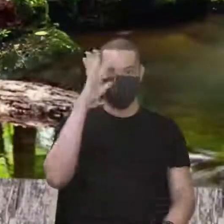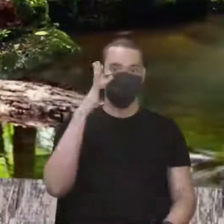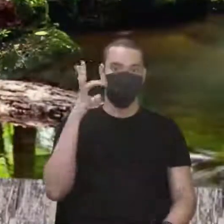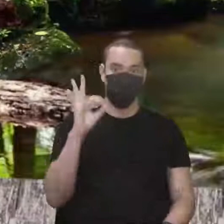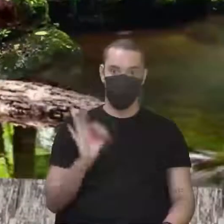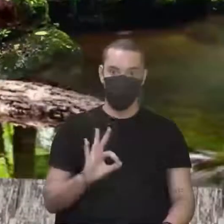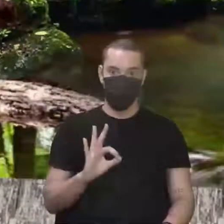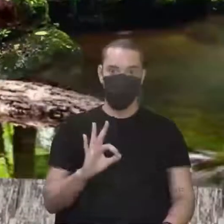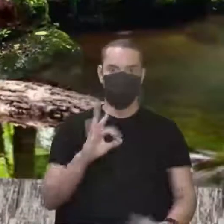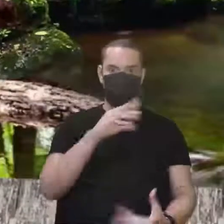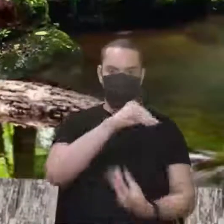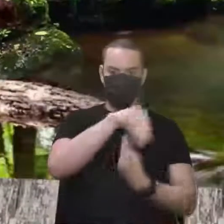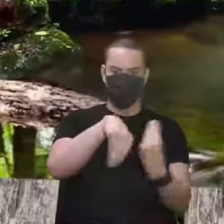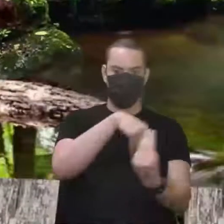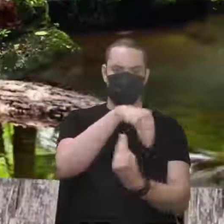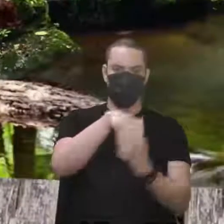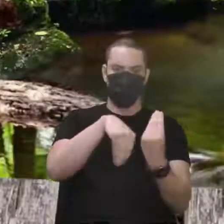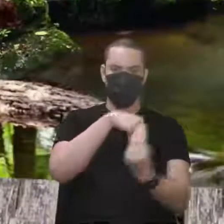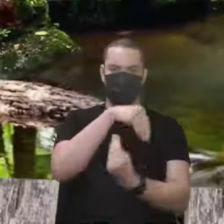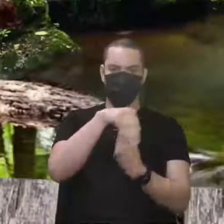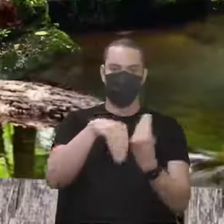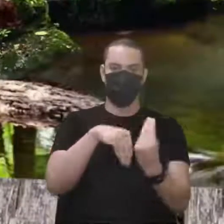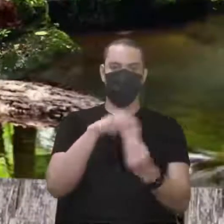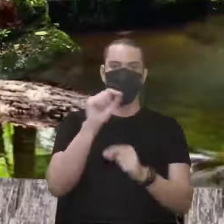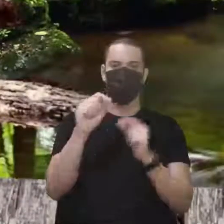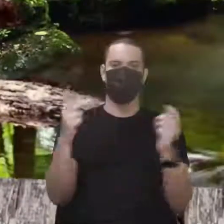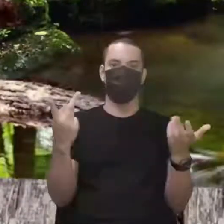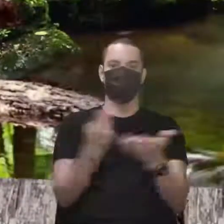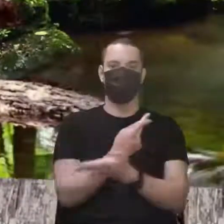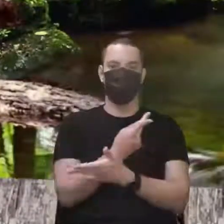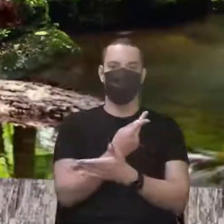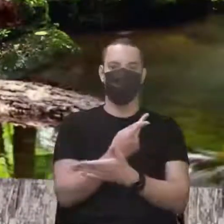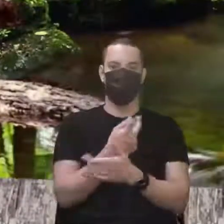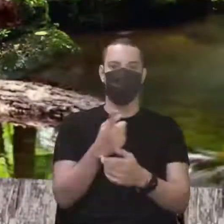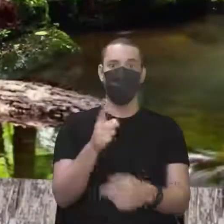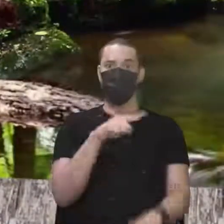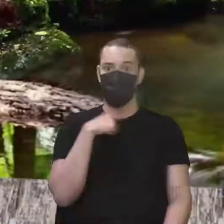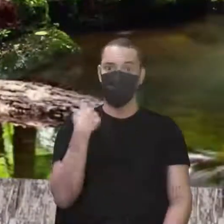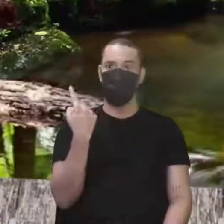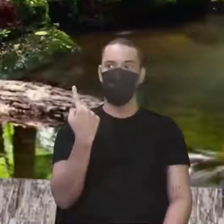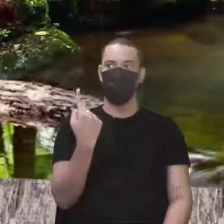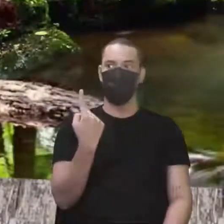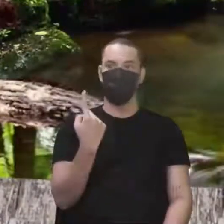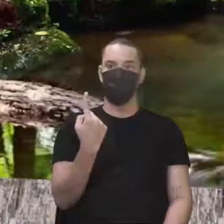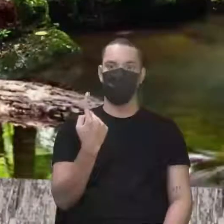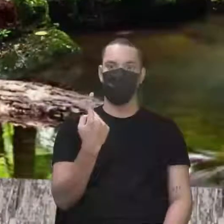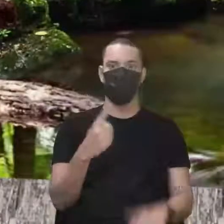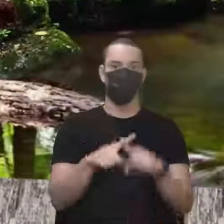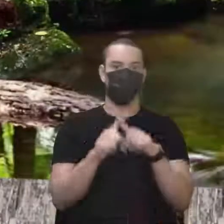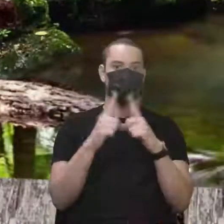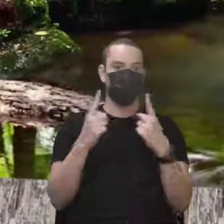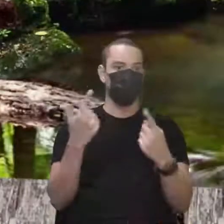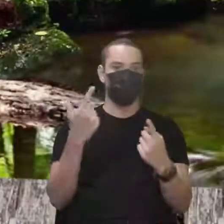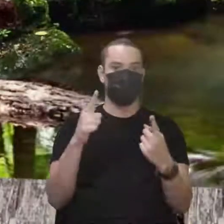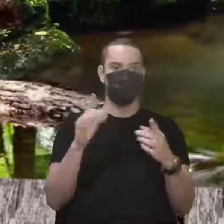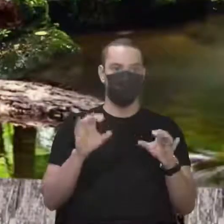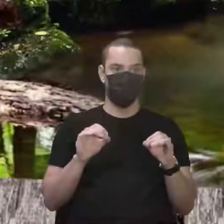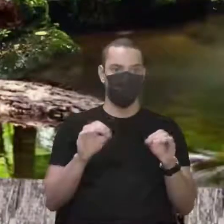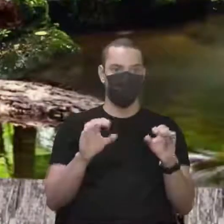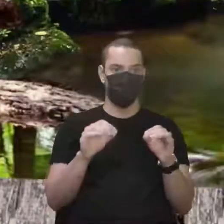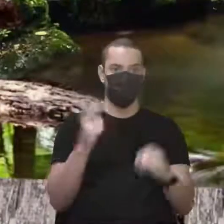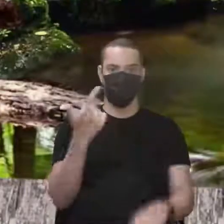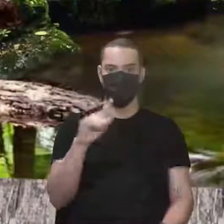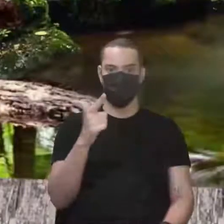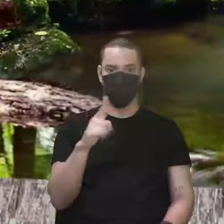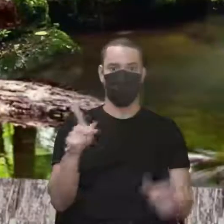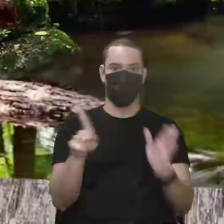roedores. Quando misturou, aí aconteceu que matou. Mas não tinha bactérias que não tinham